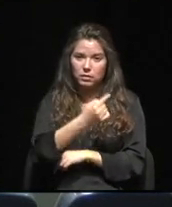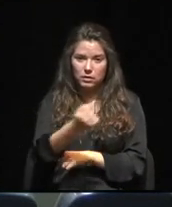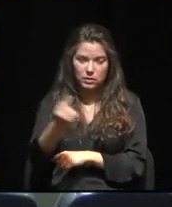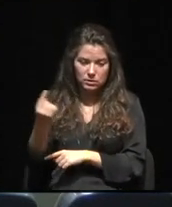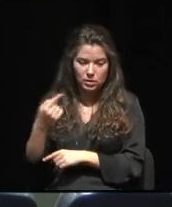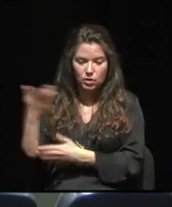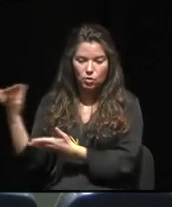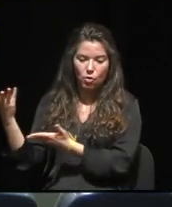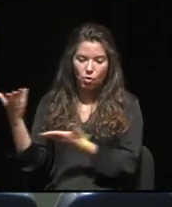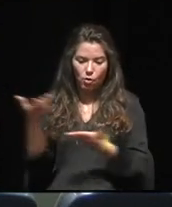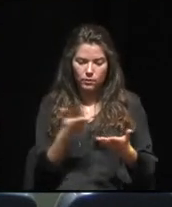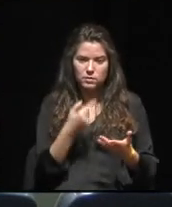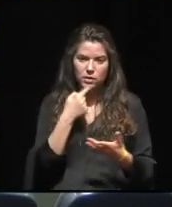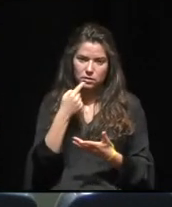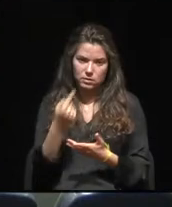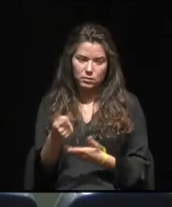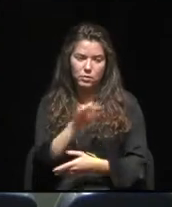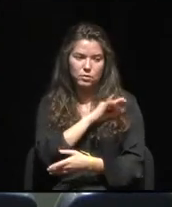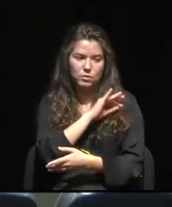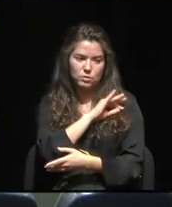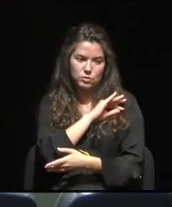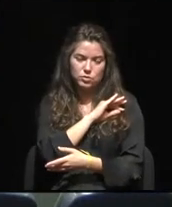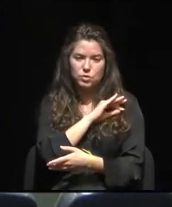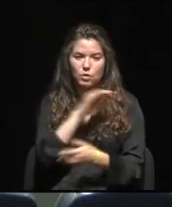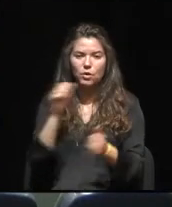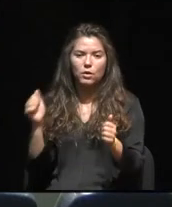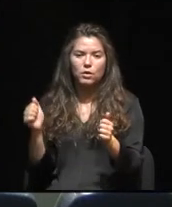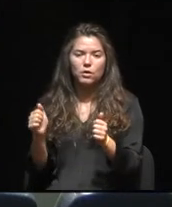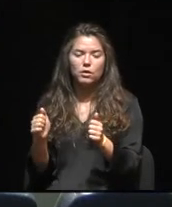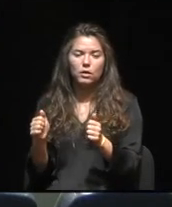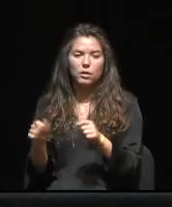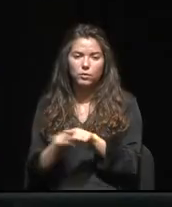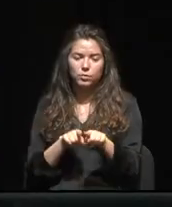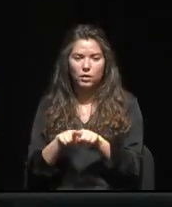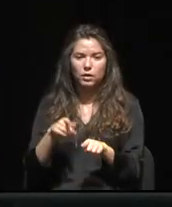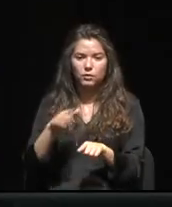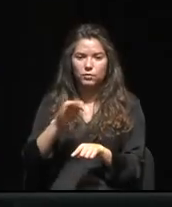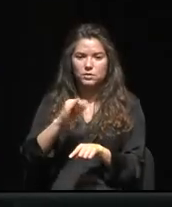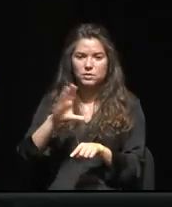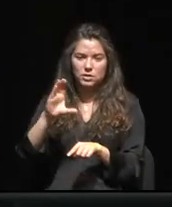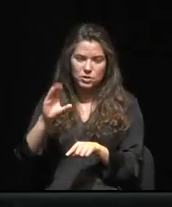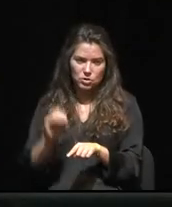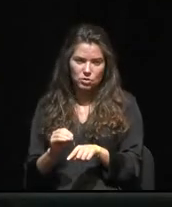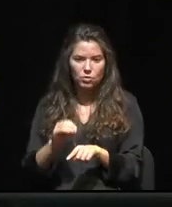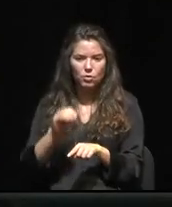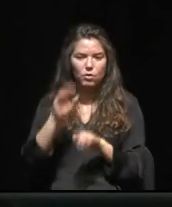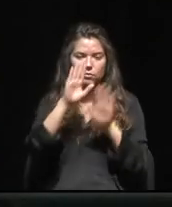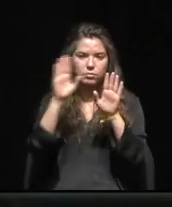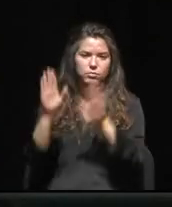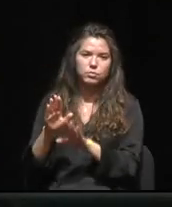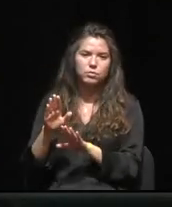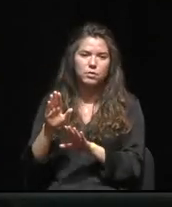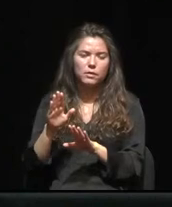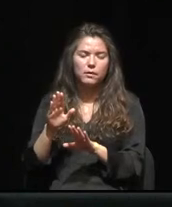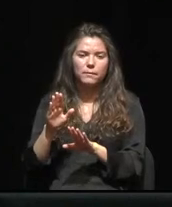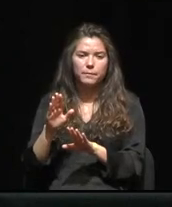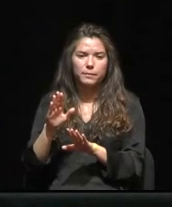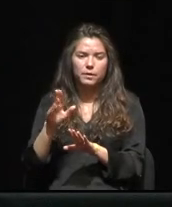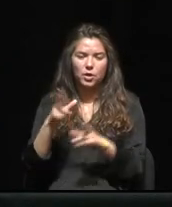estender o convite que aqui já foi feito pelo senhor Deputado Francisco cam para que todos possam visitar a exposição Lisboa imagina a nova Bar